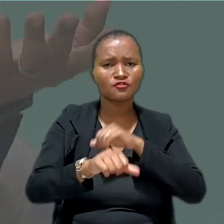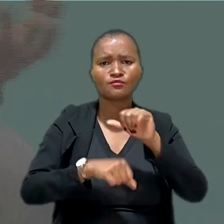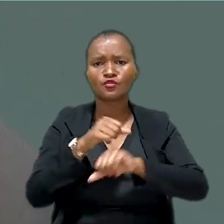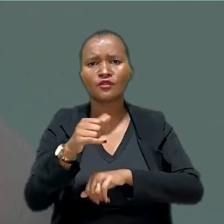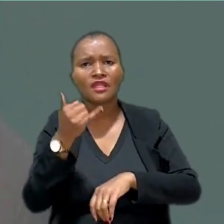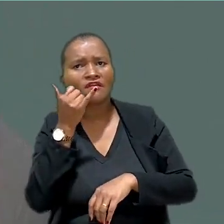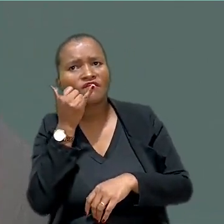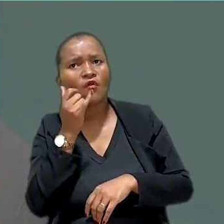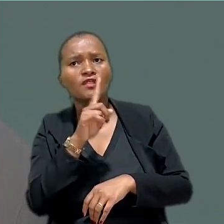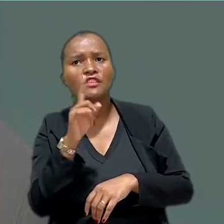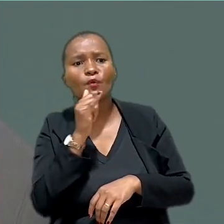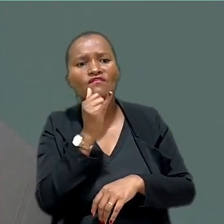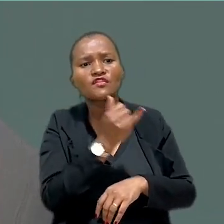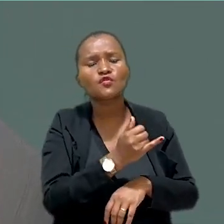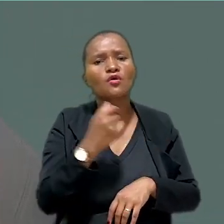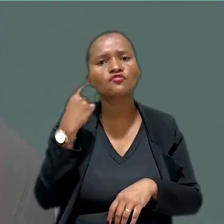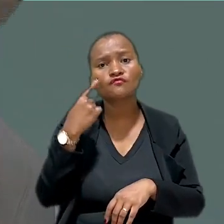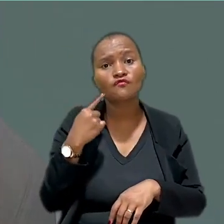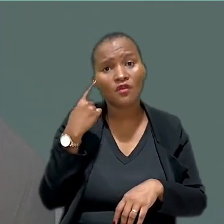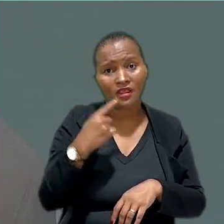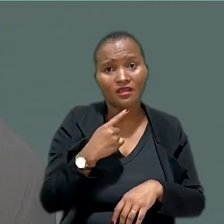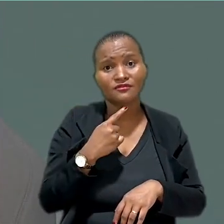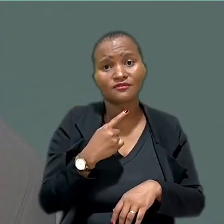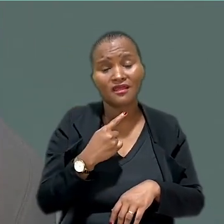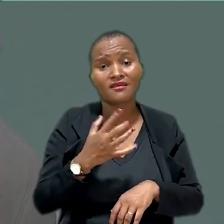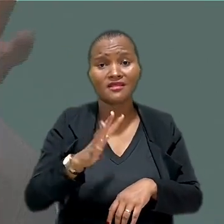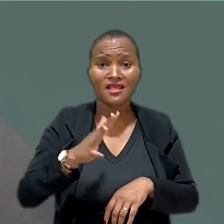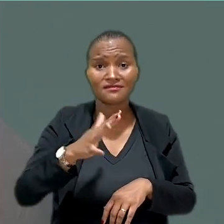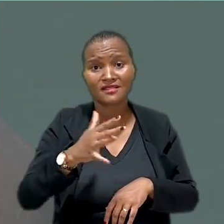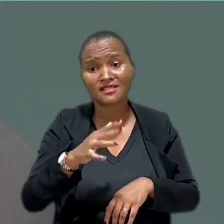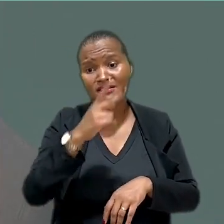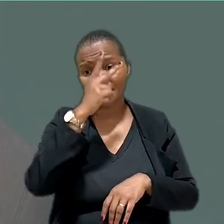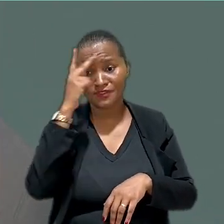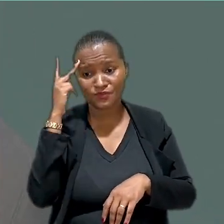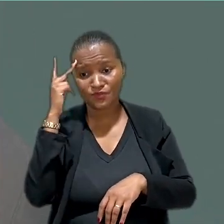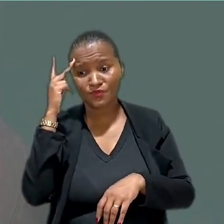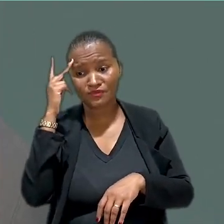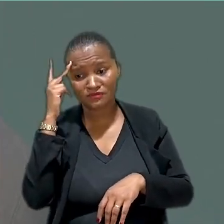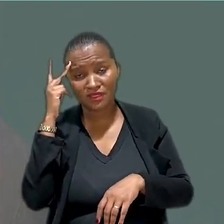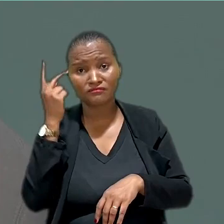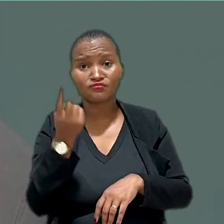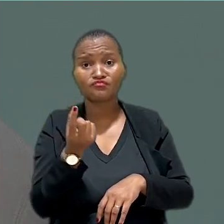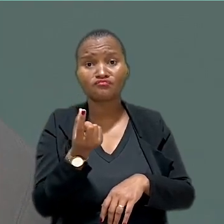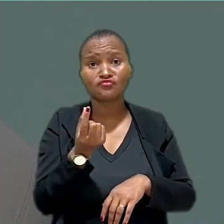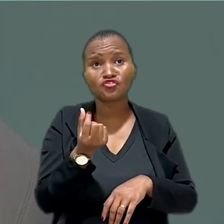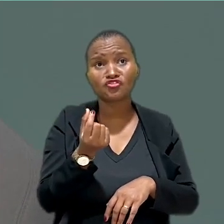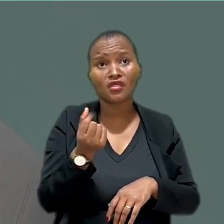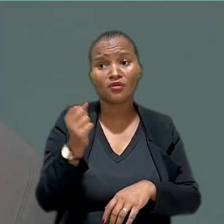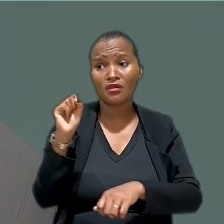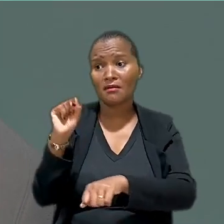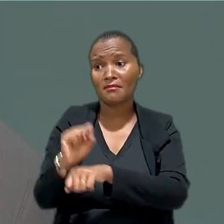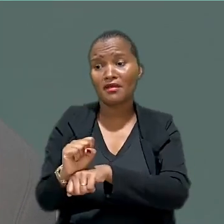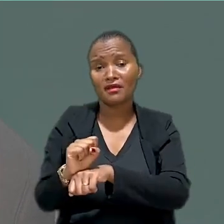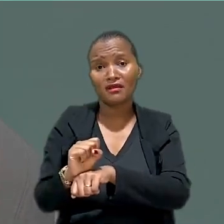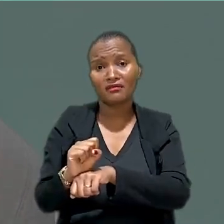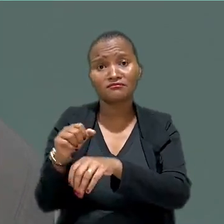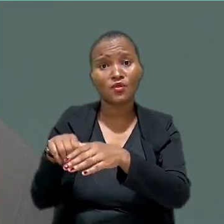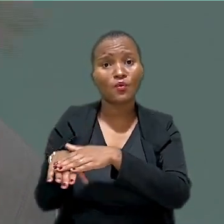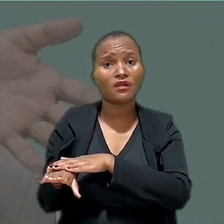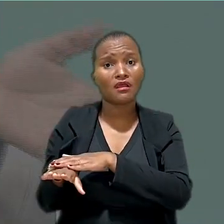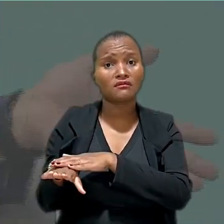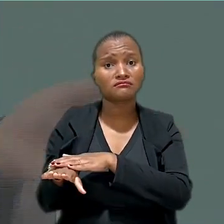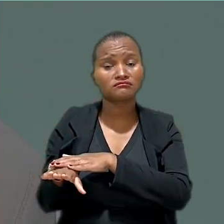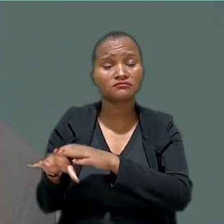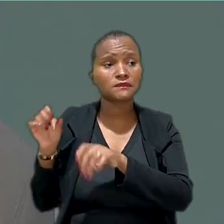de telefone, não avisa o seu advogado, porque na luta do cotidiano muitas vezes até esquece de fazer isso. E fica o dinheiro parado lá na Justiça do Trabalho,